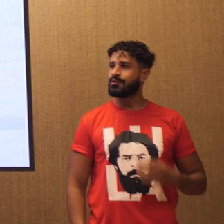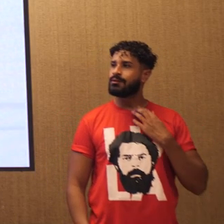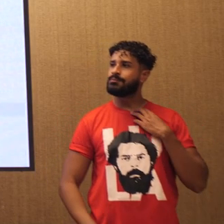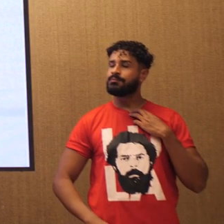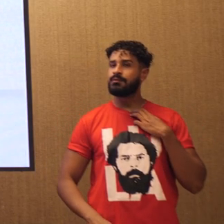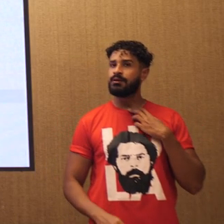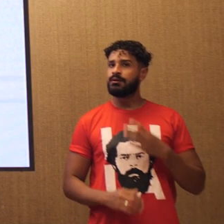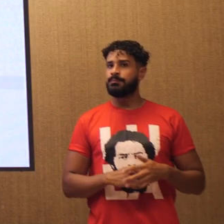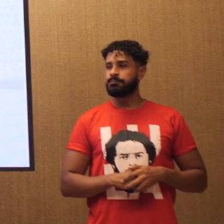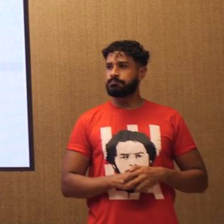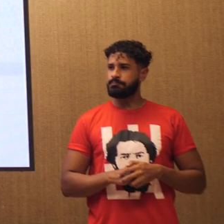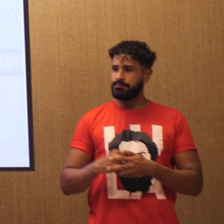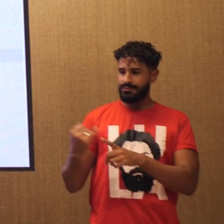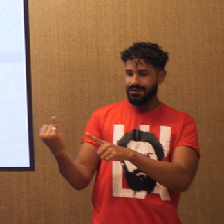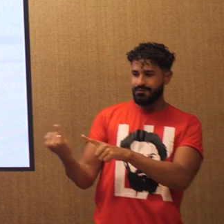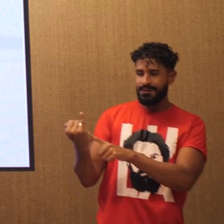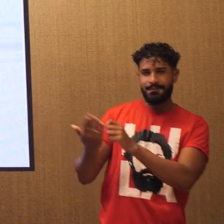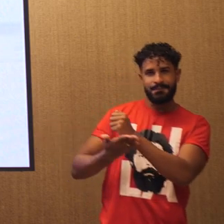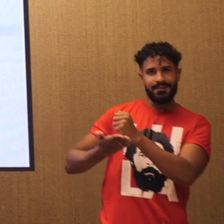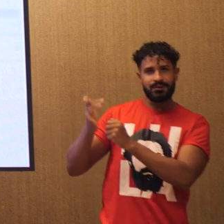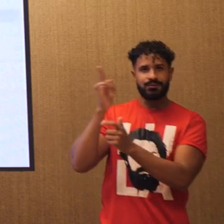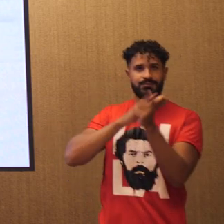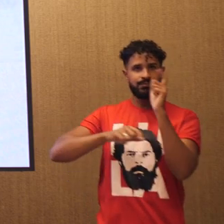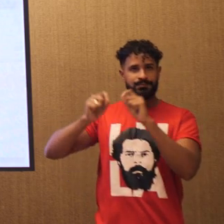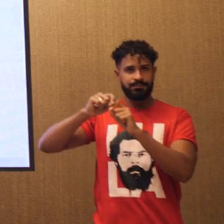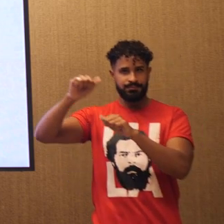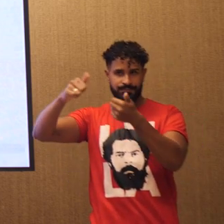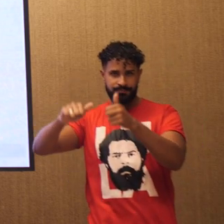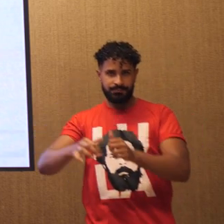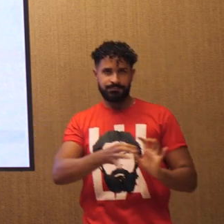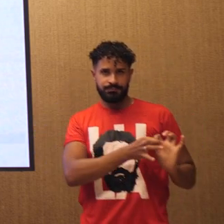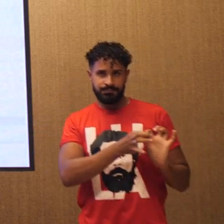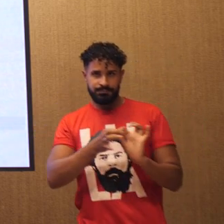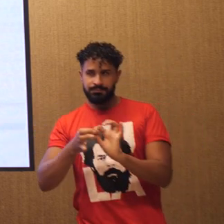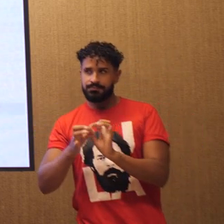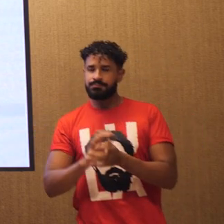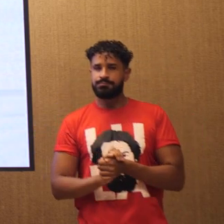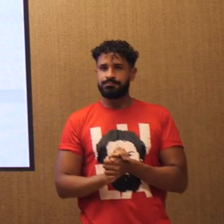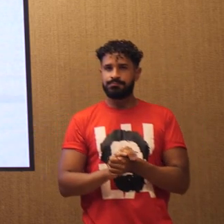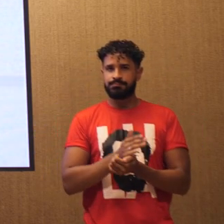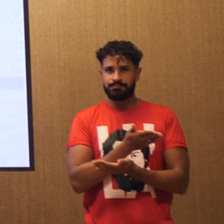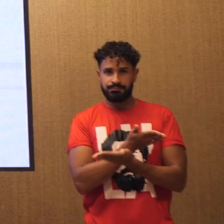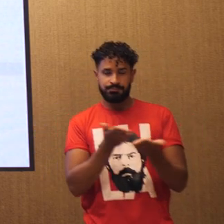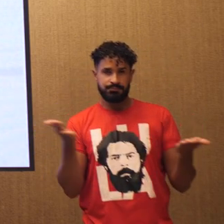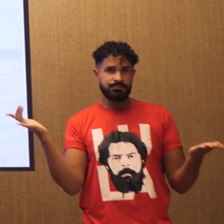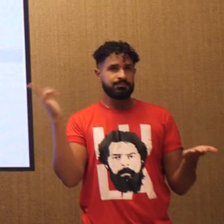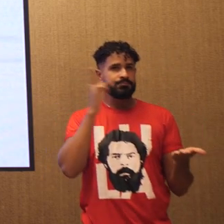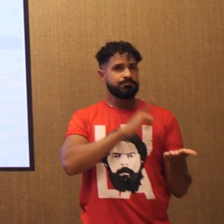A informação é o pilar para fazer análise de conjuntura. Para você conseguir